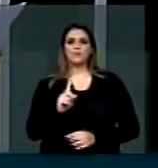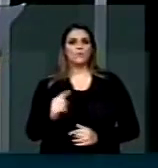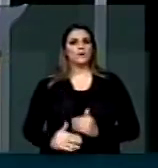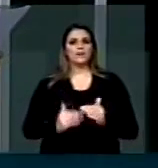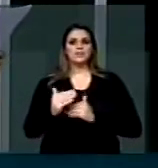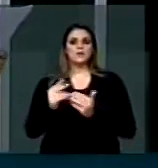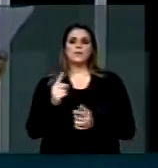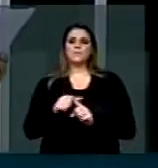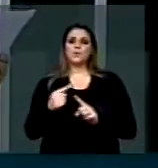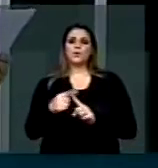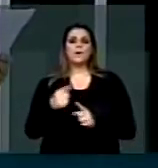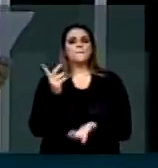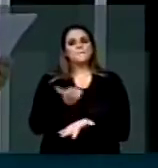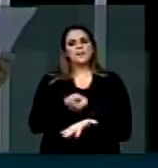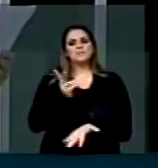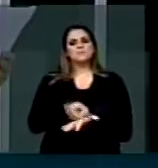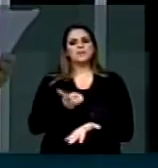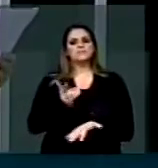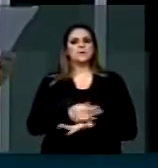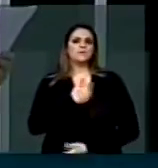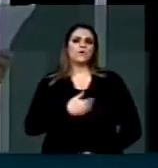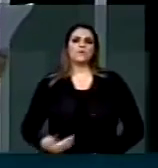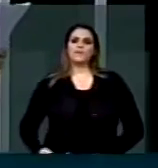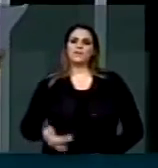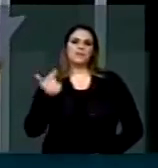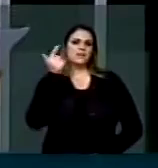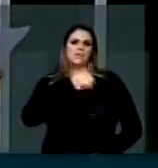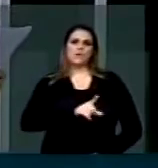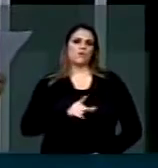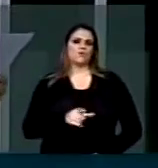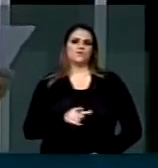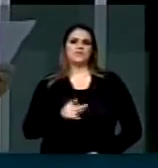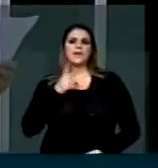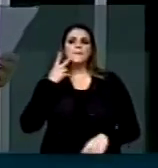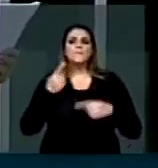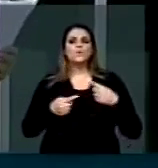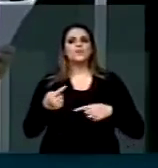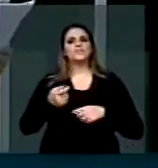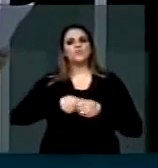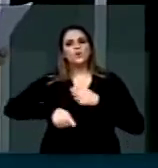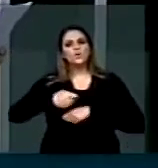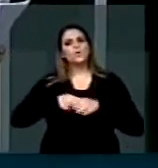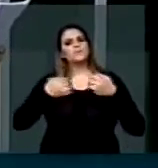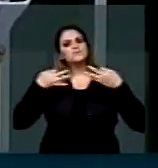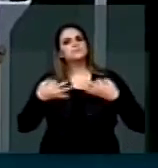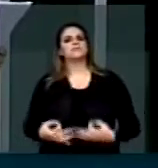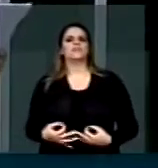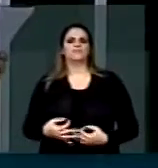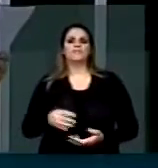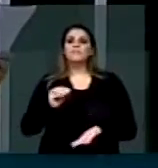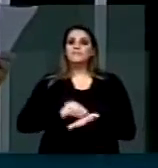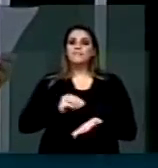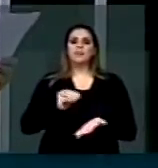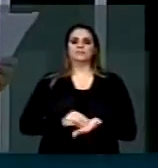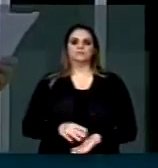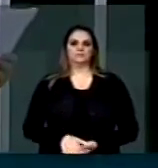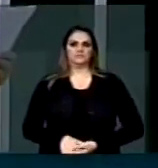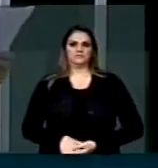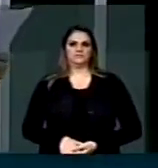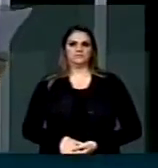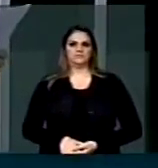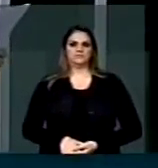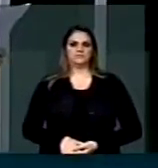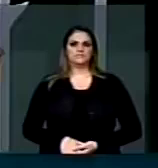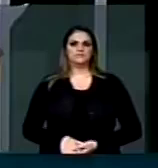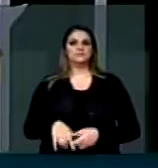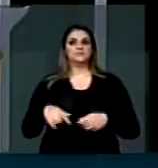um desgoverno que não consegue sequer levar a cabo uma política econômica consistente. Uma política econômica que dá